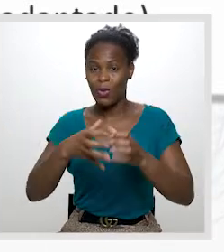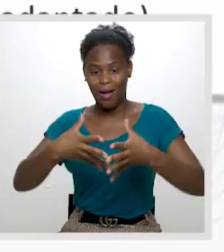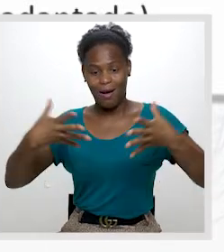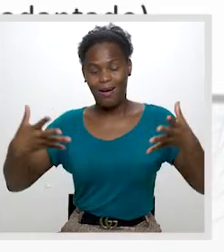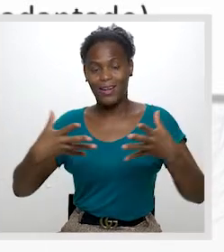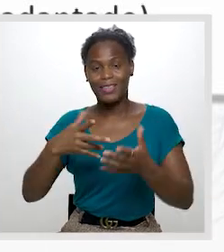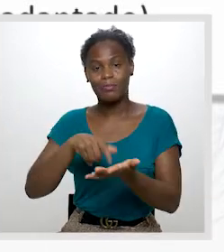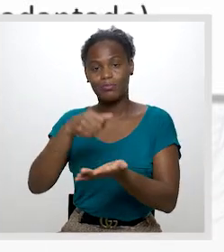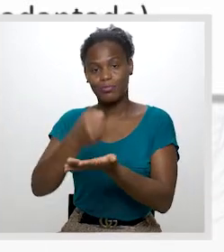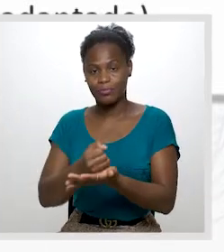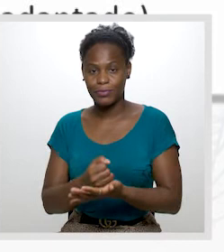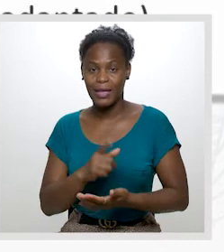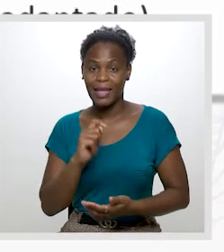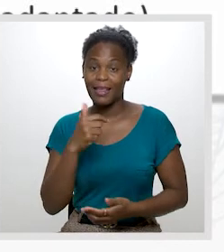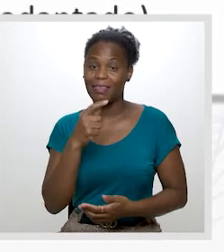eterno.